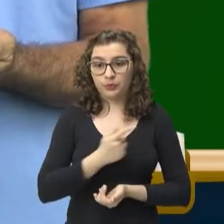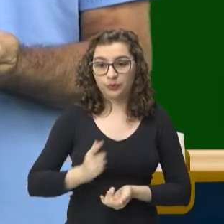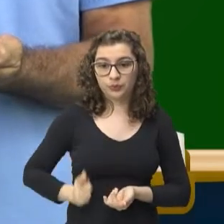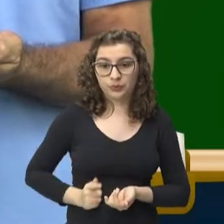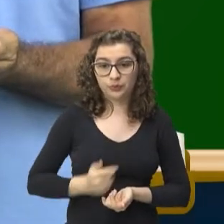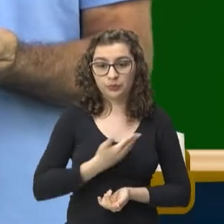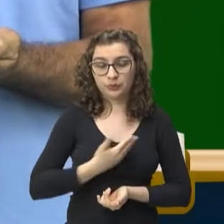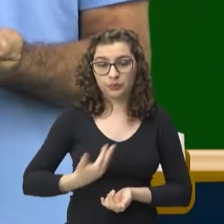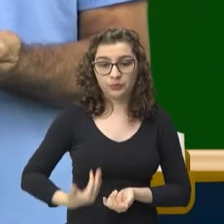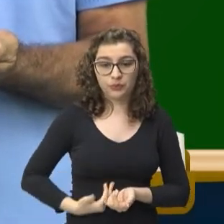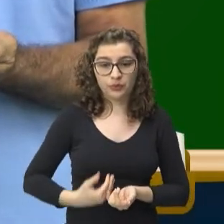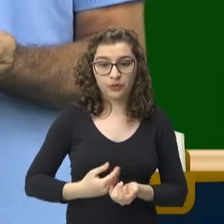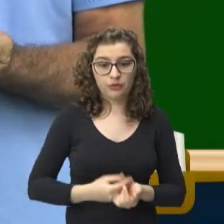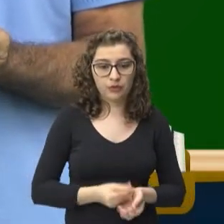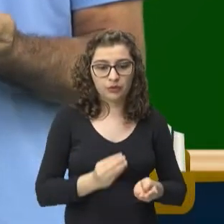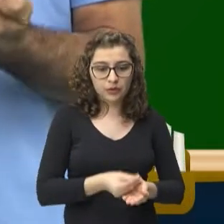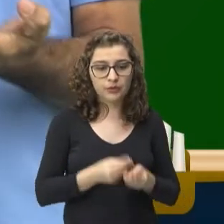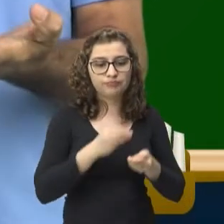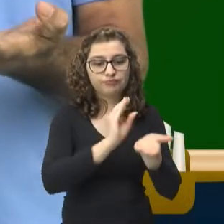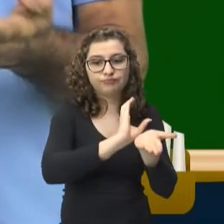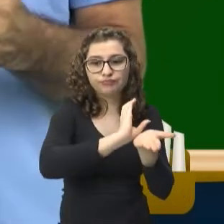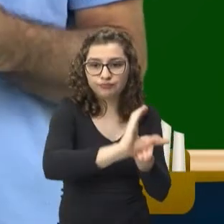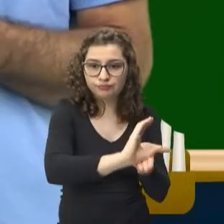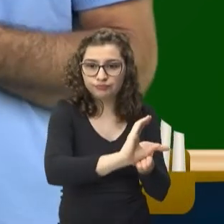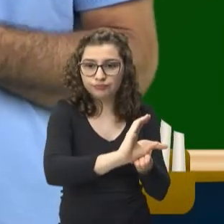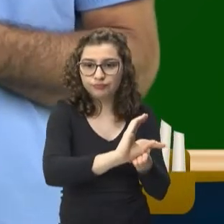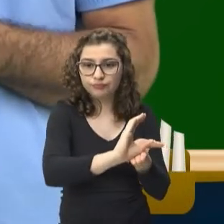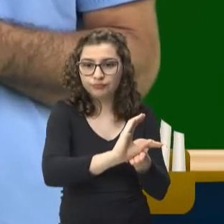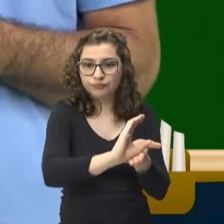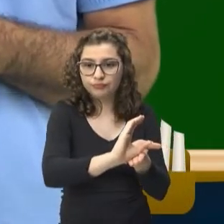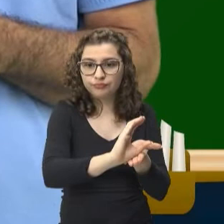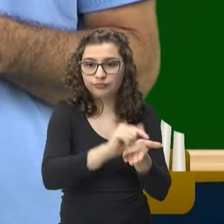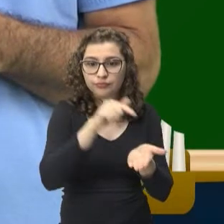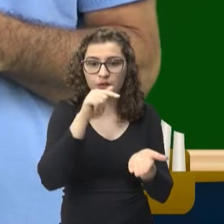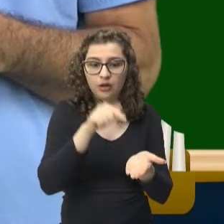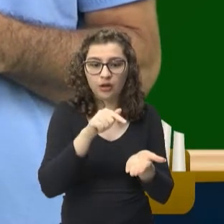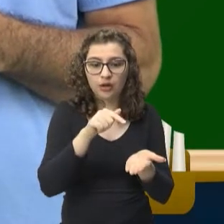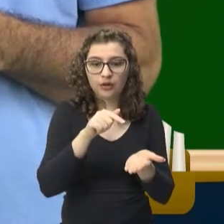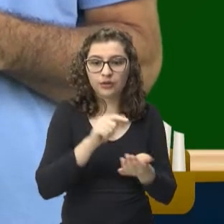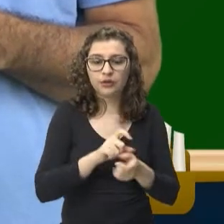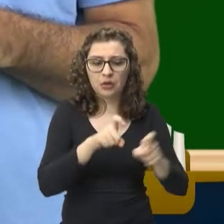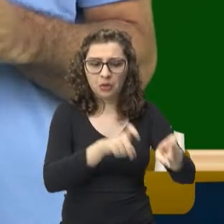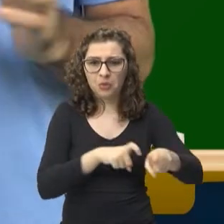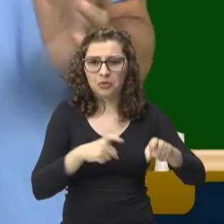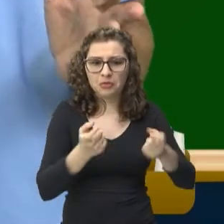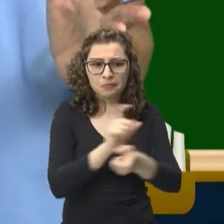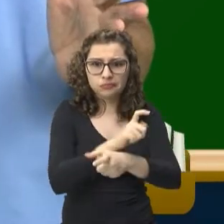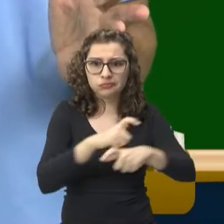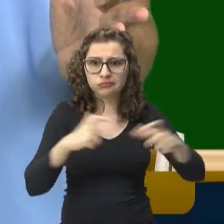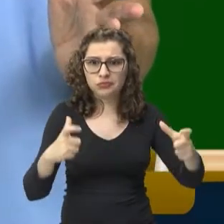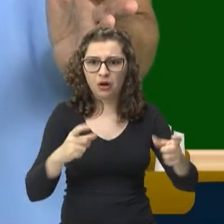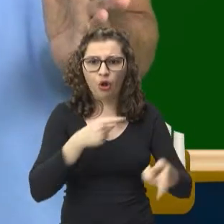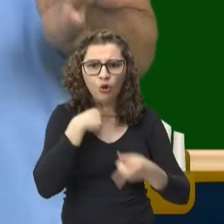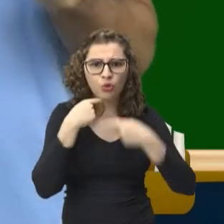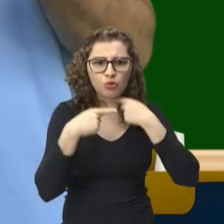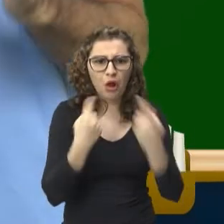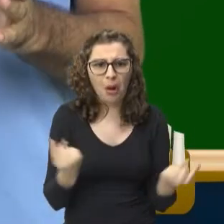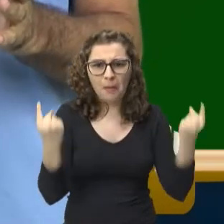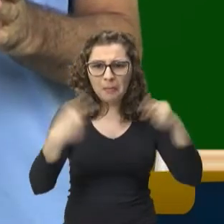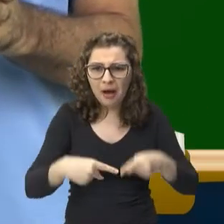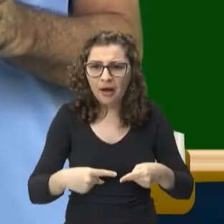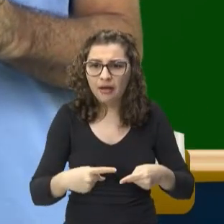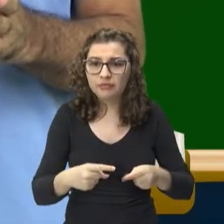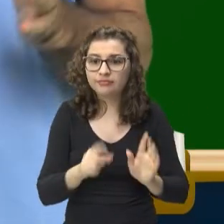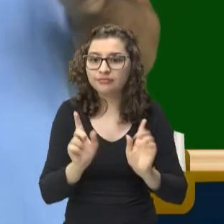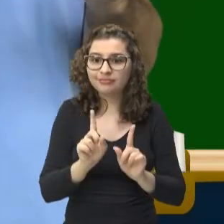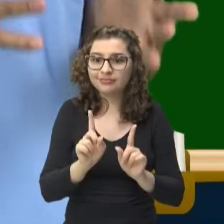agronegócio, os grandes latifundiários, os grandes produtores rurais, não se discute. Mas quando se